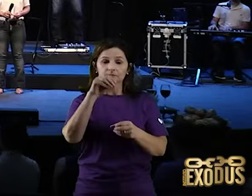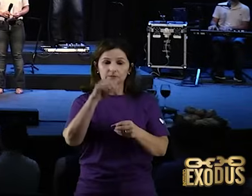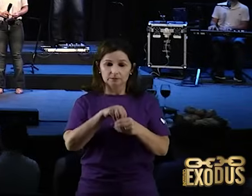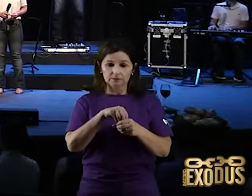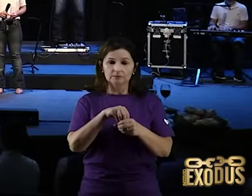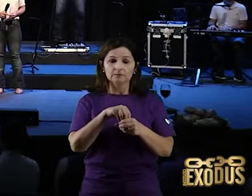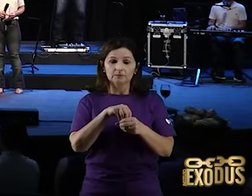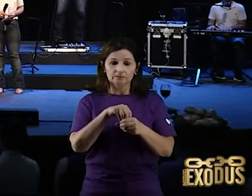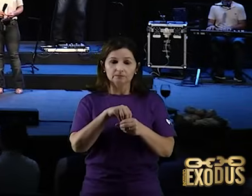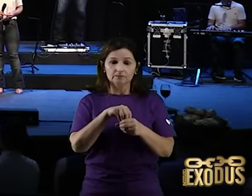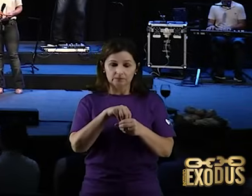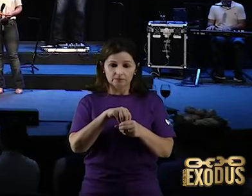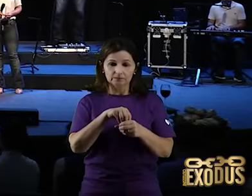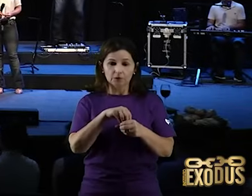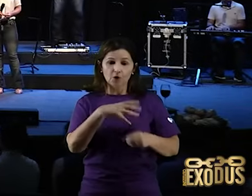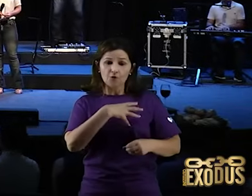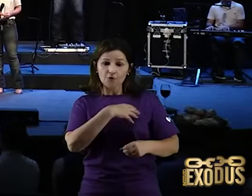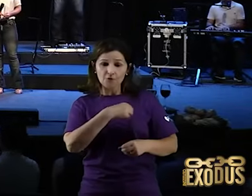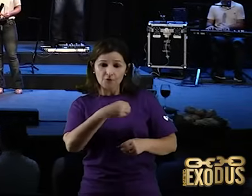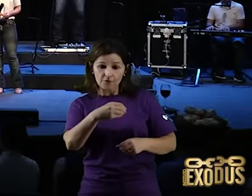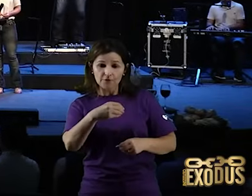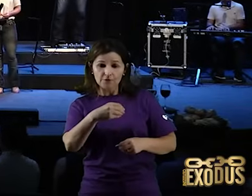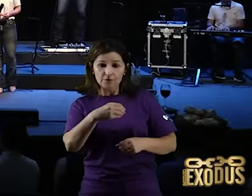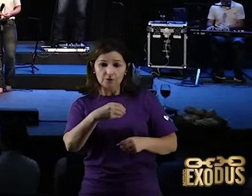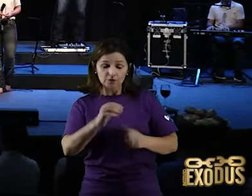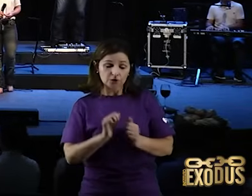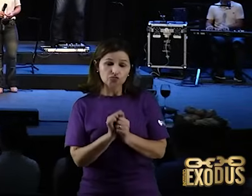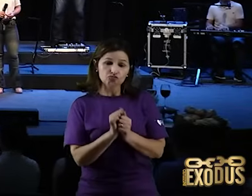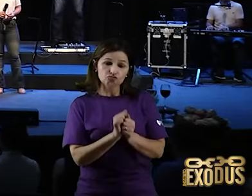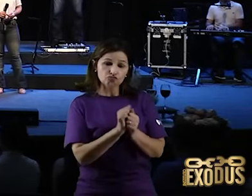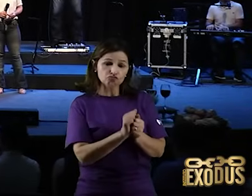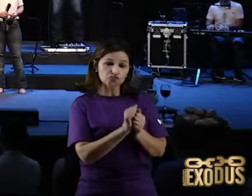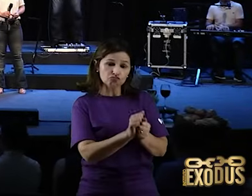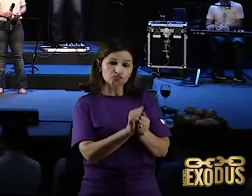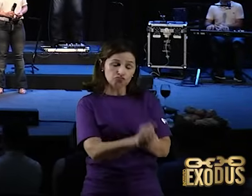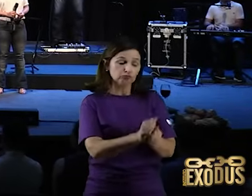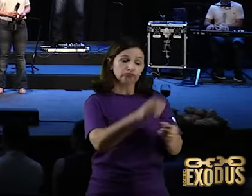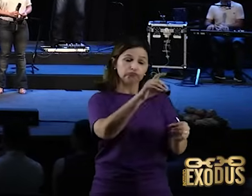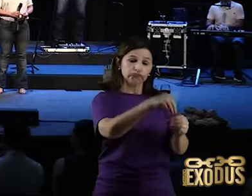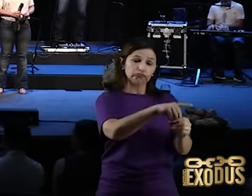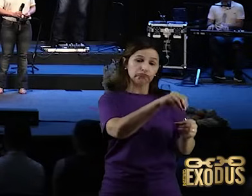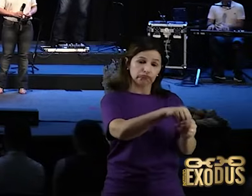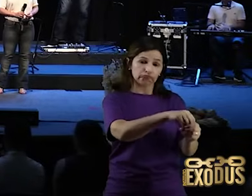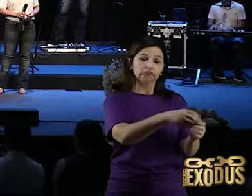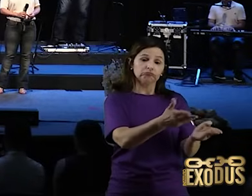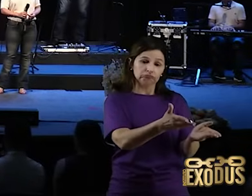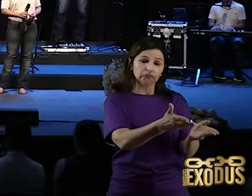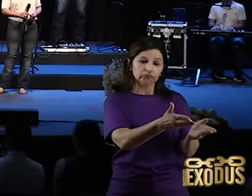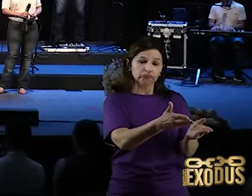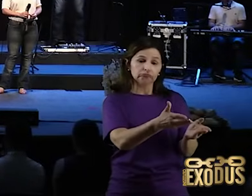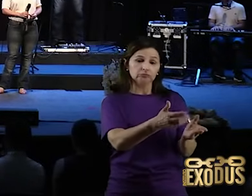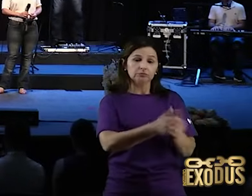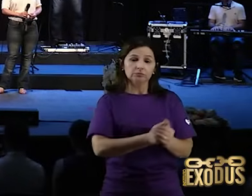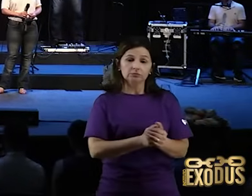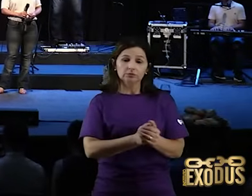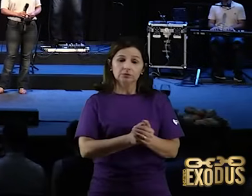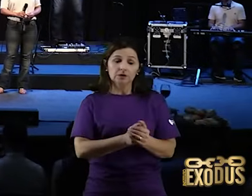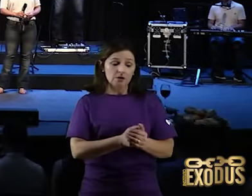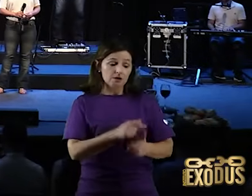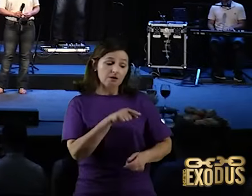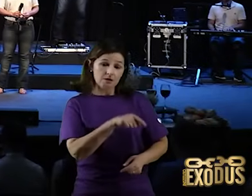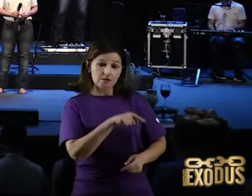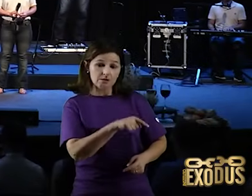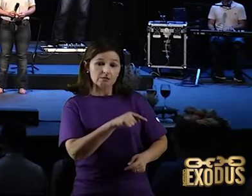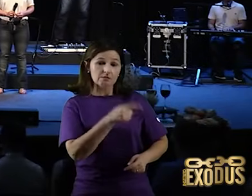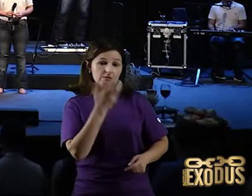dedicação de bem o filhinho tá aprendo ele não vai ter dificuldade nenhuma de viver um coração e honestidade leal com o seu quando ele crescer porque Ensina o teu